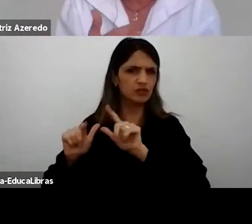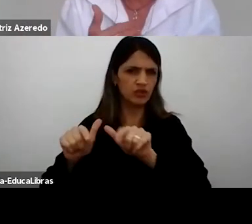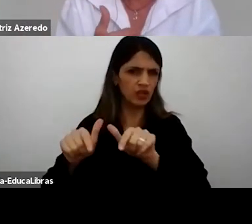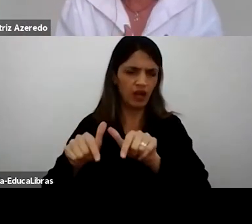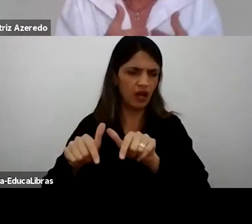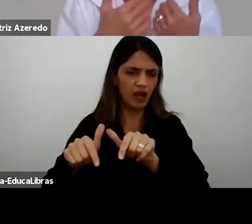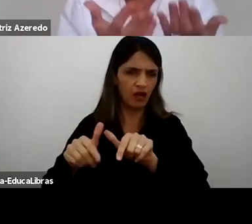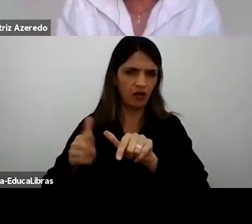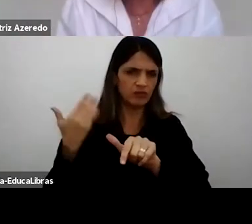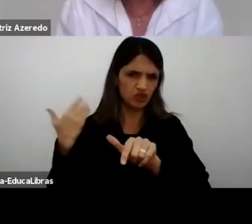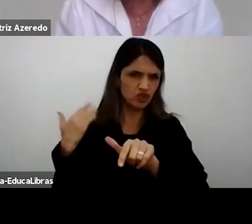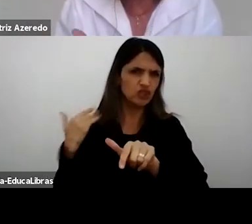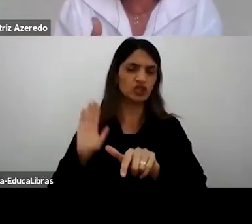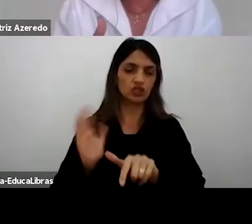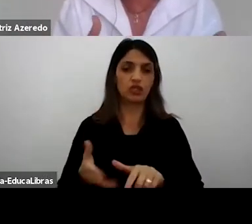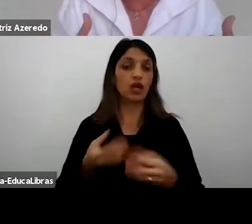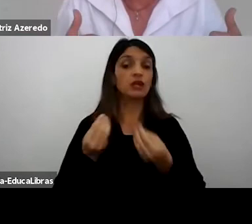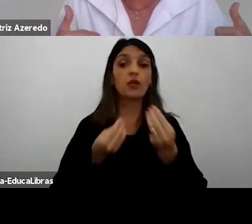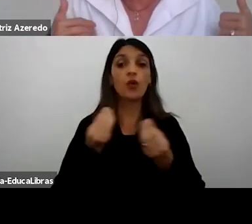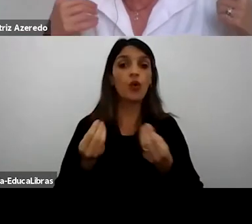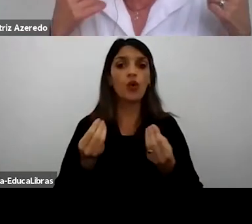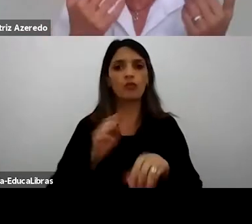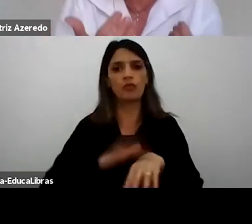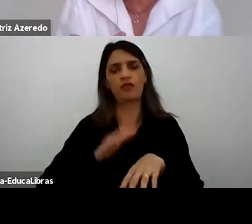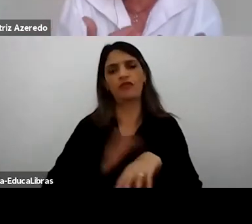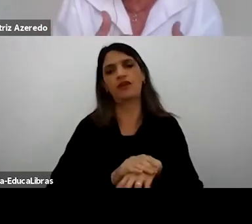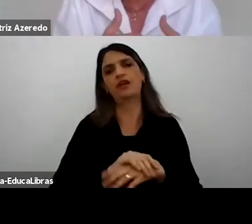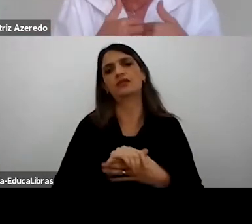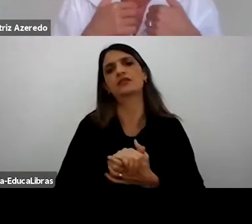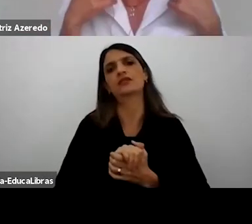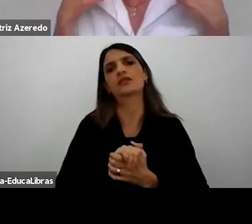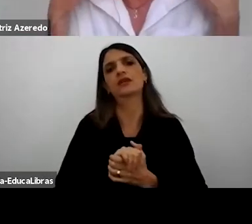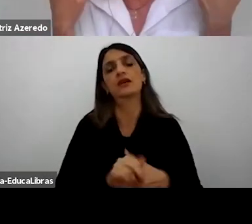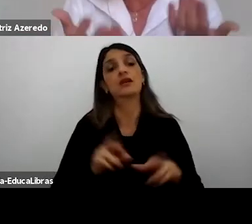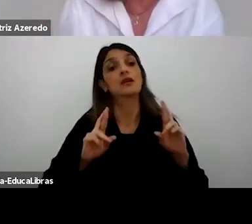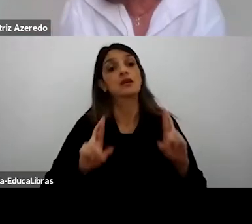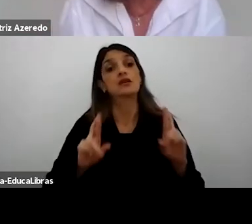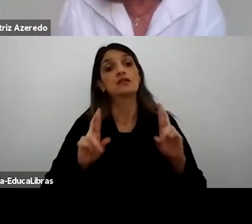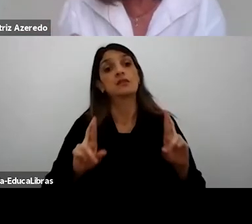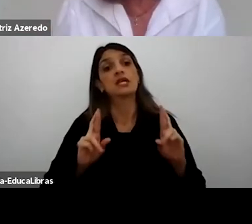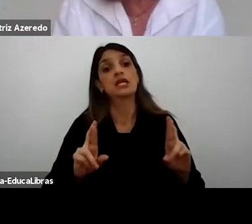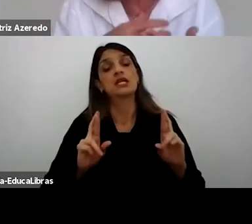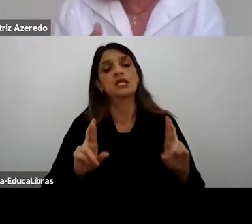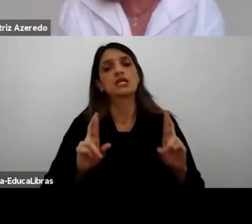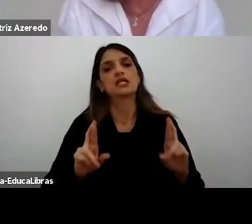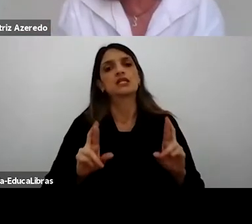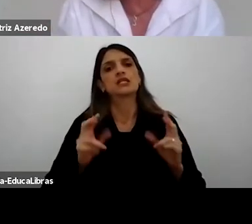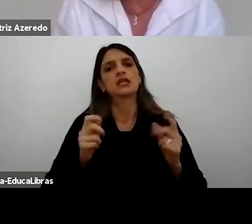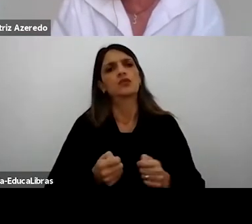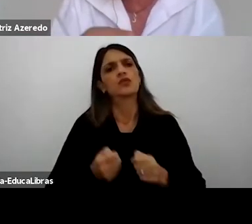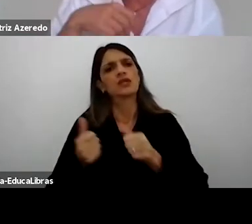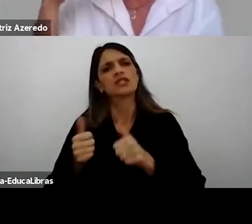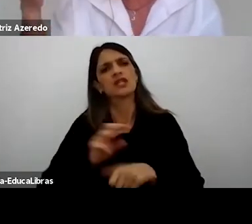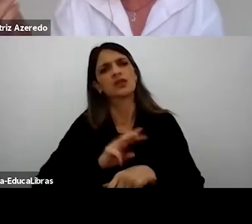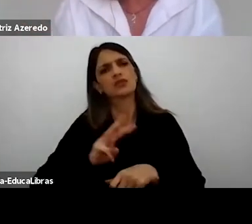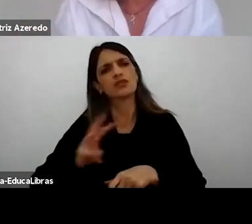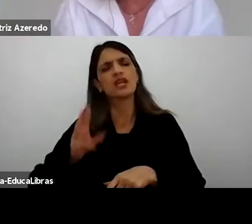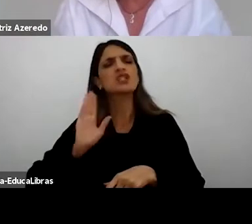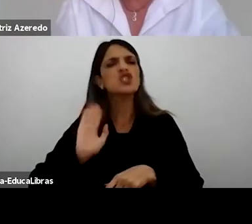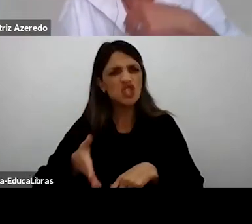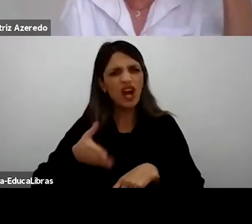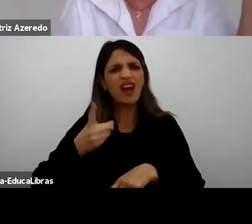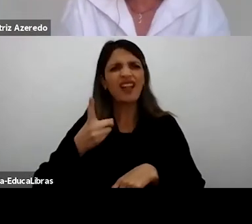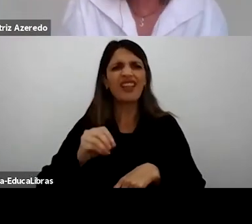né? Então, o próprio Mesão da Esperança, né, que a gente tem feito, doação no site já há mais de 10 anos,